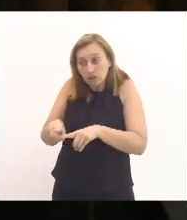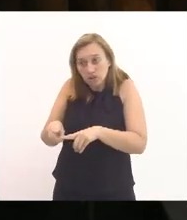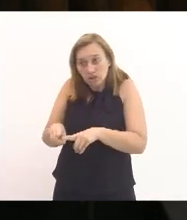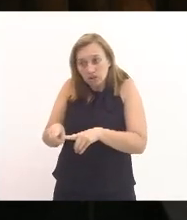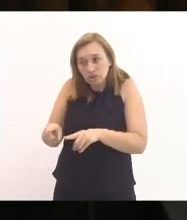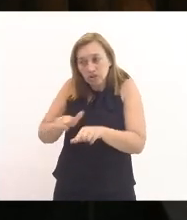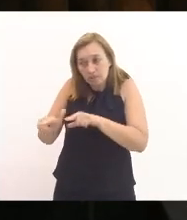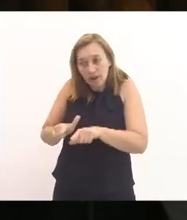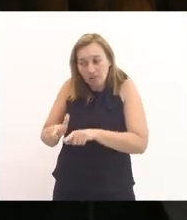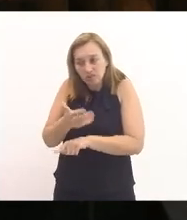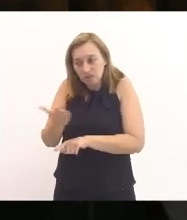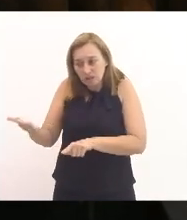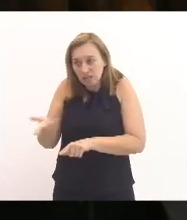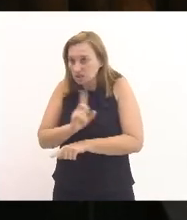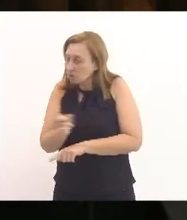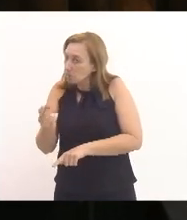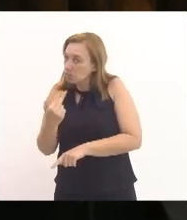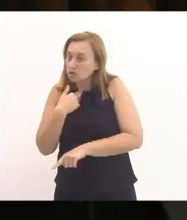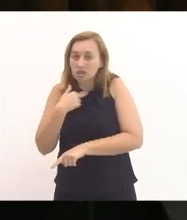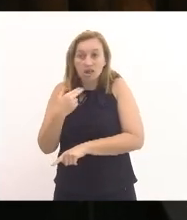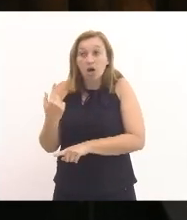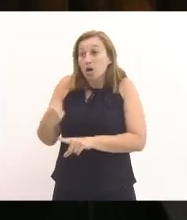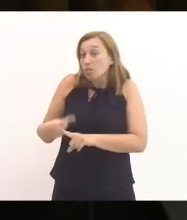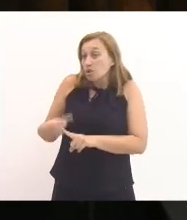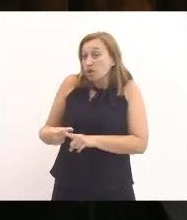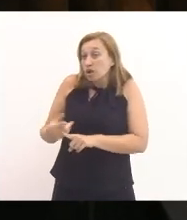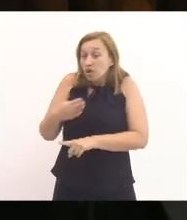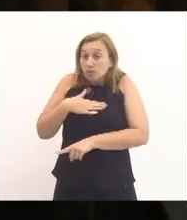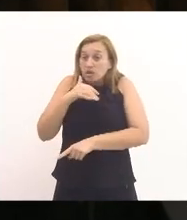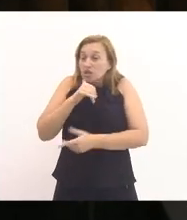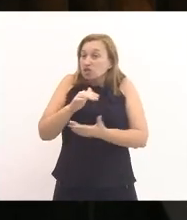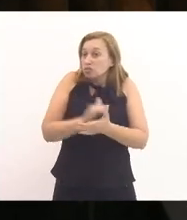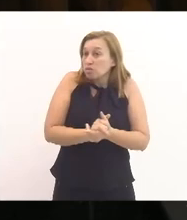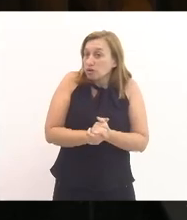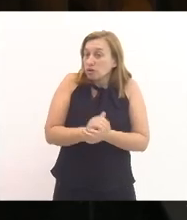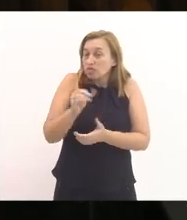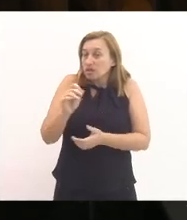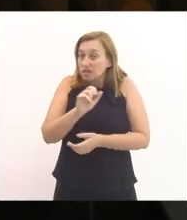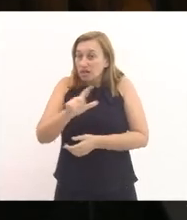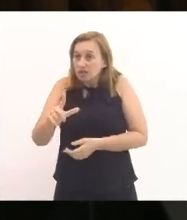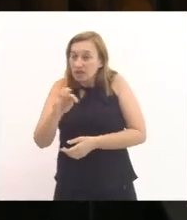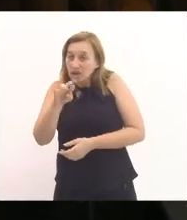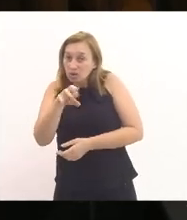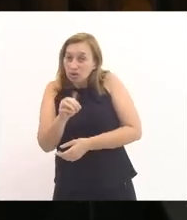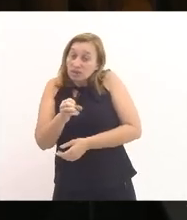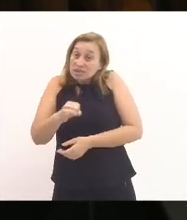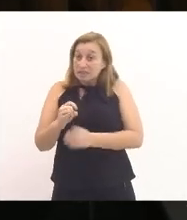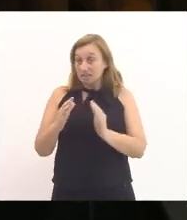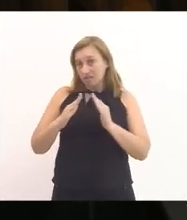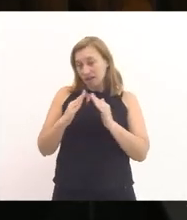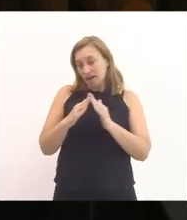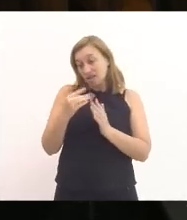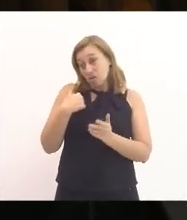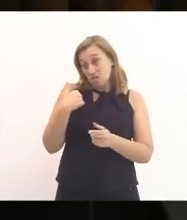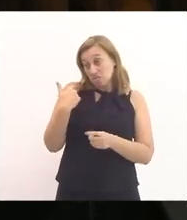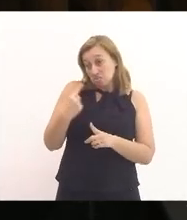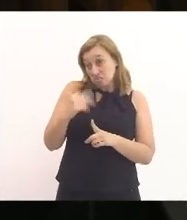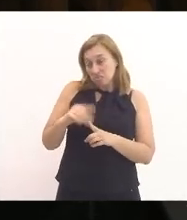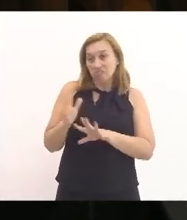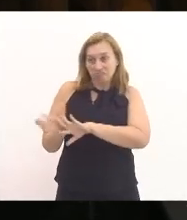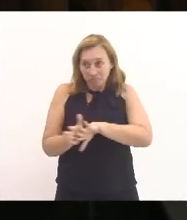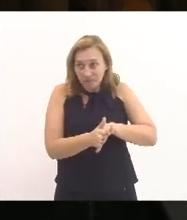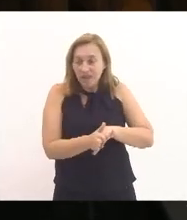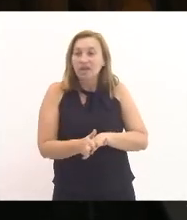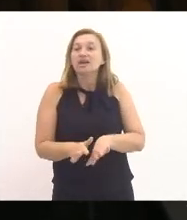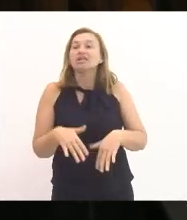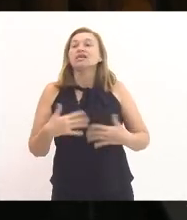ao cargo do senhor já cada um até porque não podia né porque a minha esposa é oficial de cartório você não em casa já viu Então